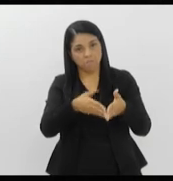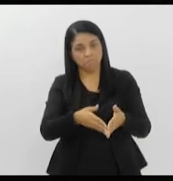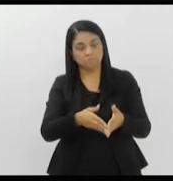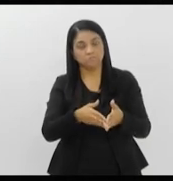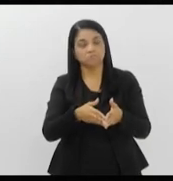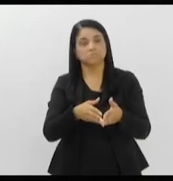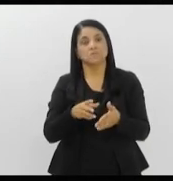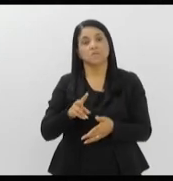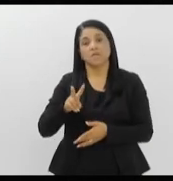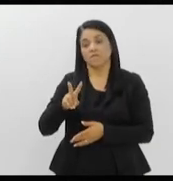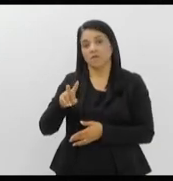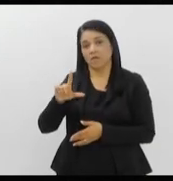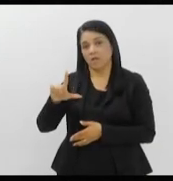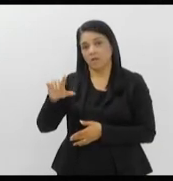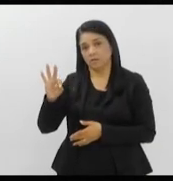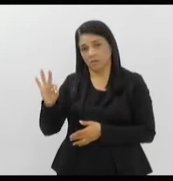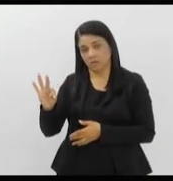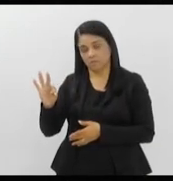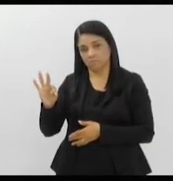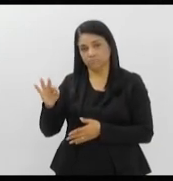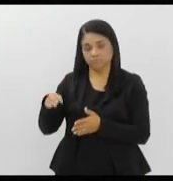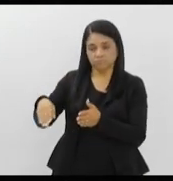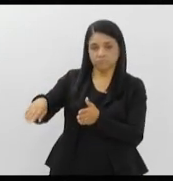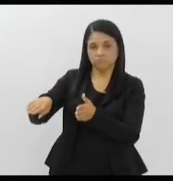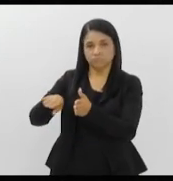VLT, chegou lá.